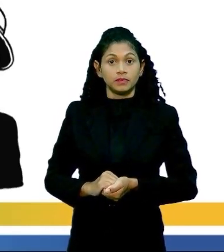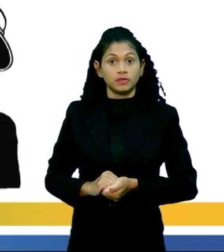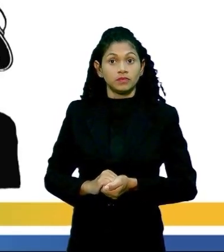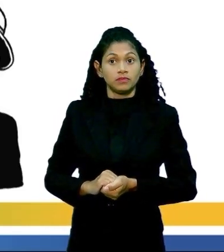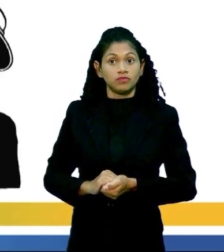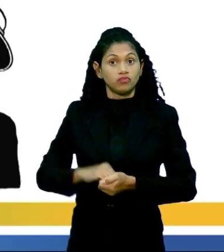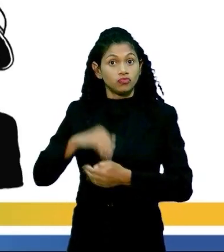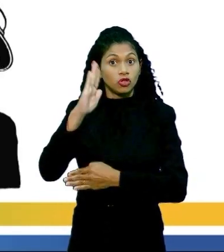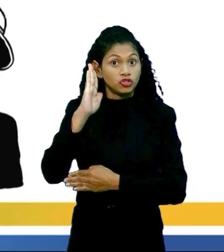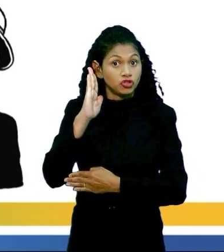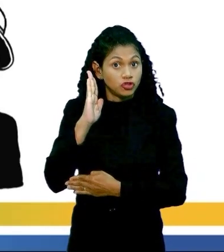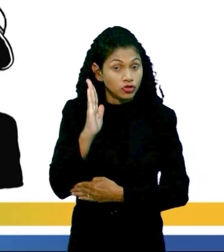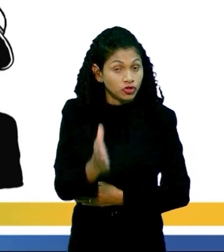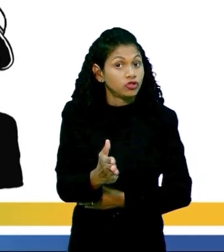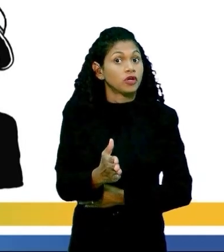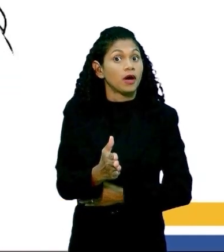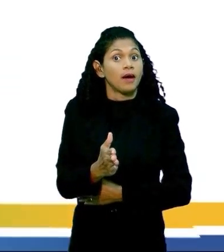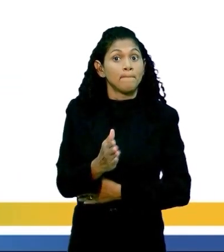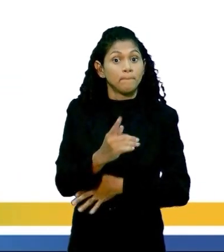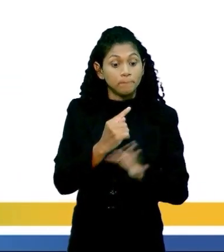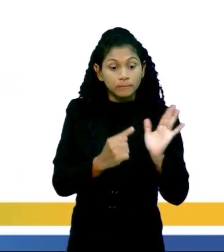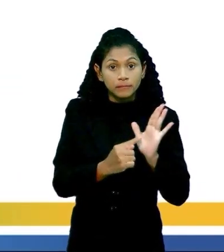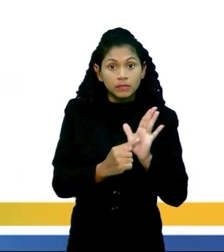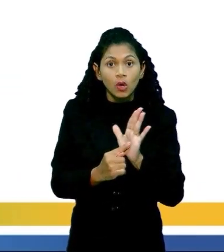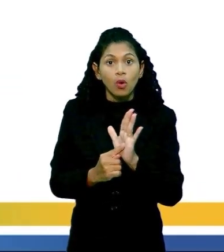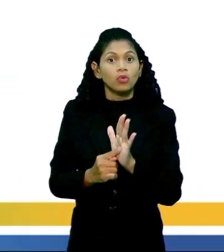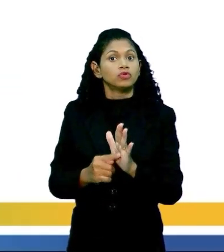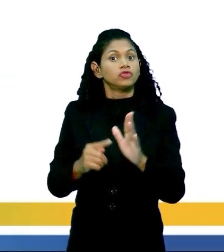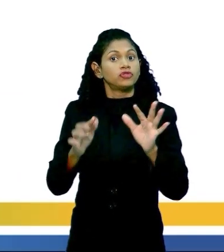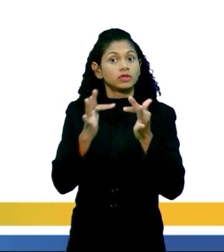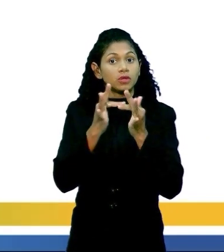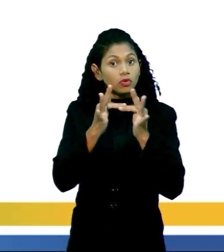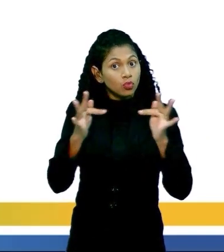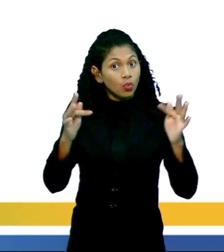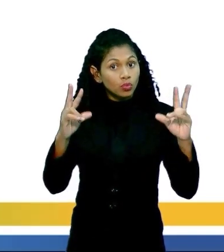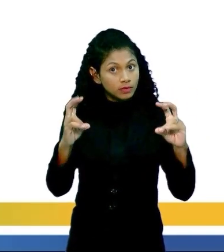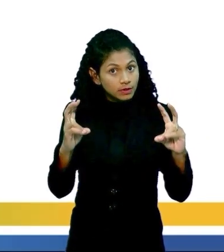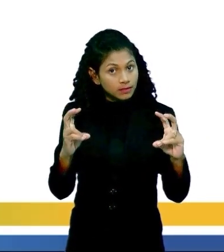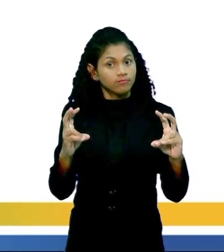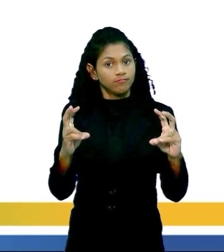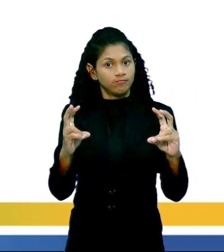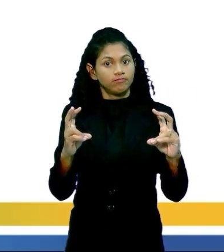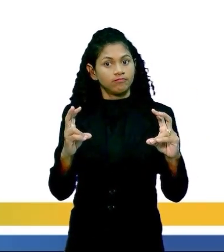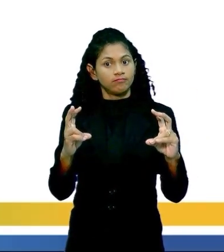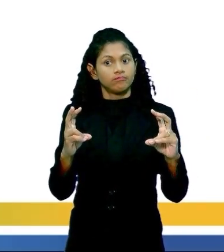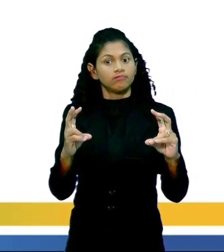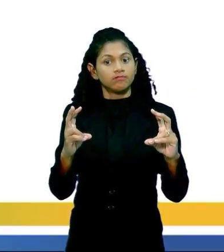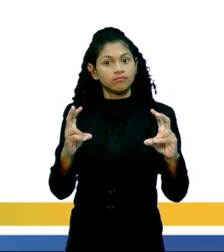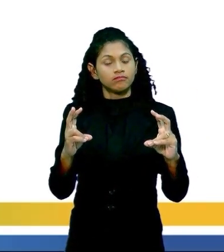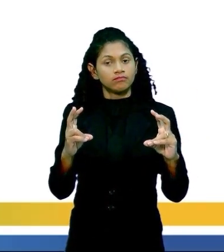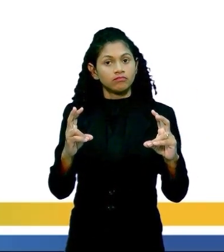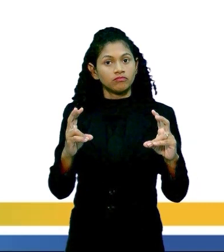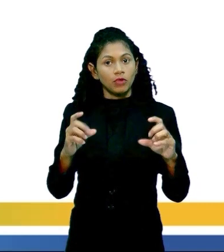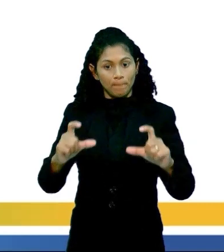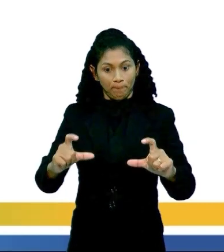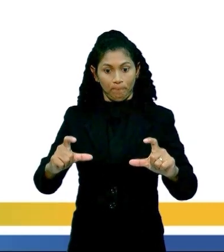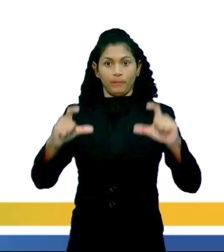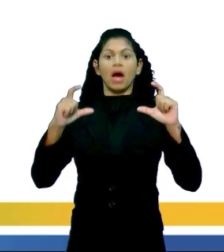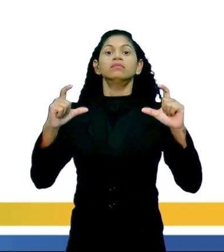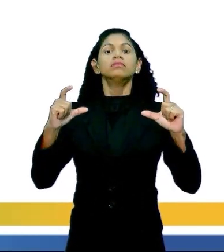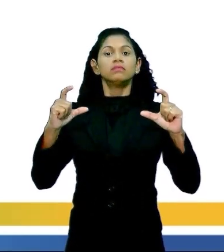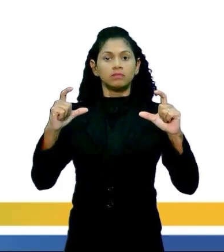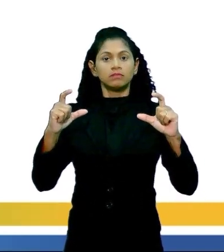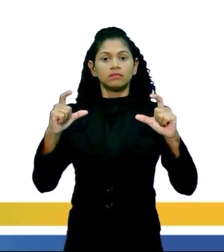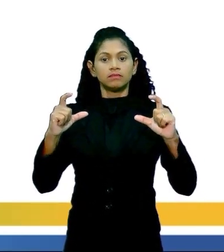que é o título. Então, se eu voltar aqui, ó, né? Graças por não fumar. Realmente, o título aí está destacado, né?